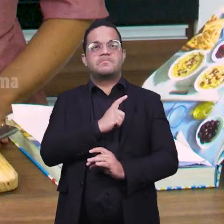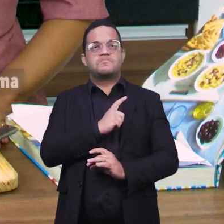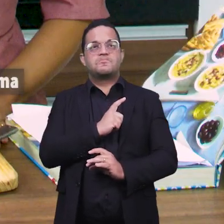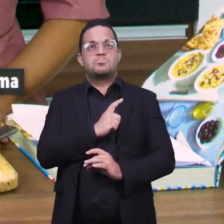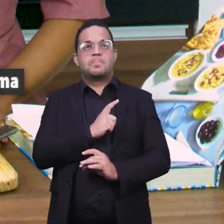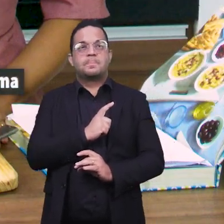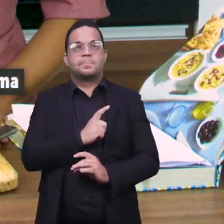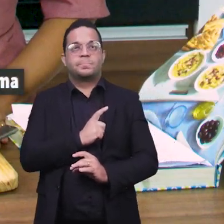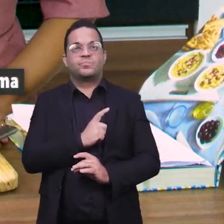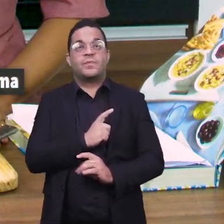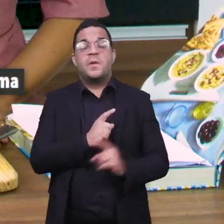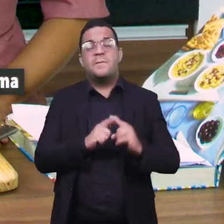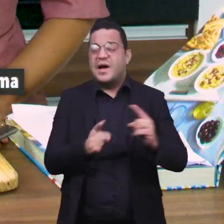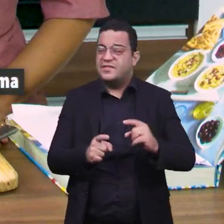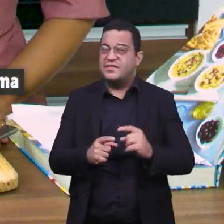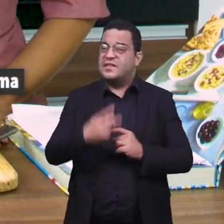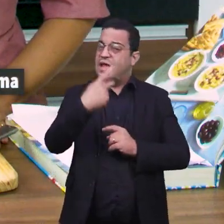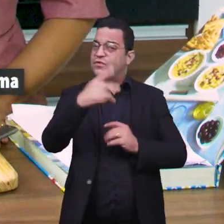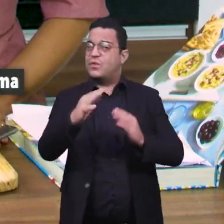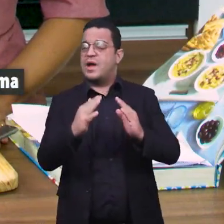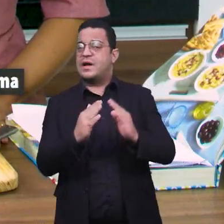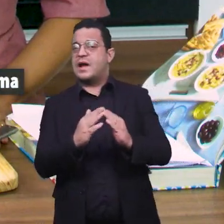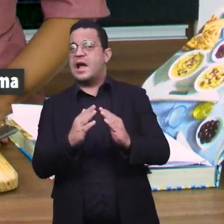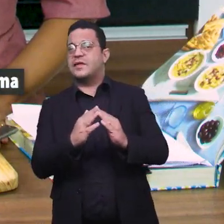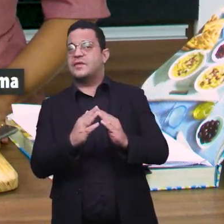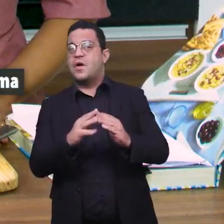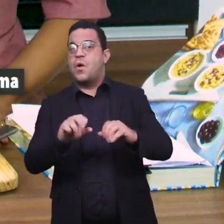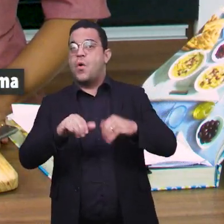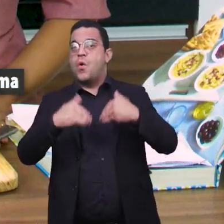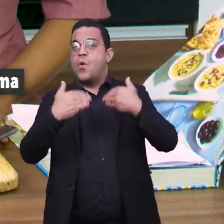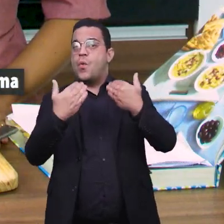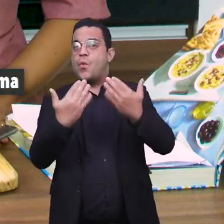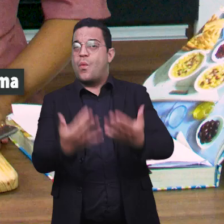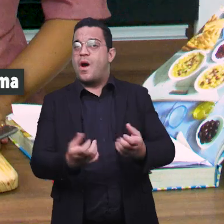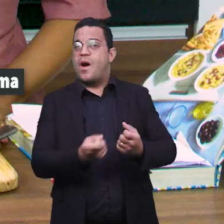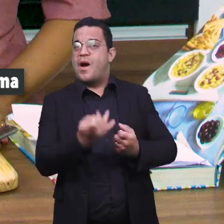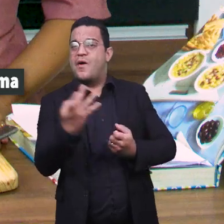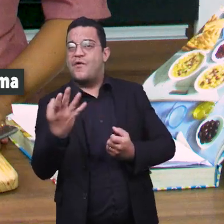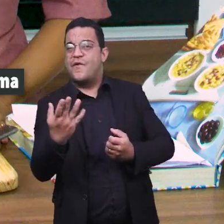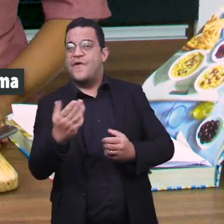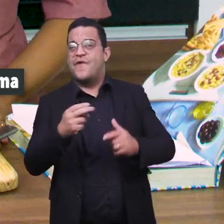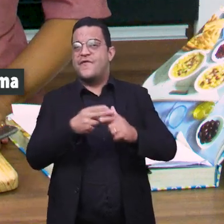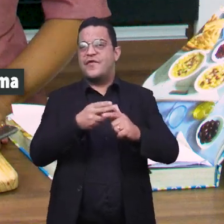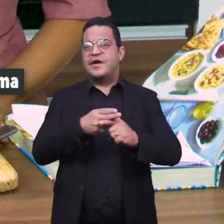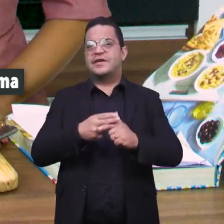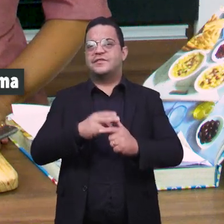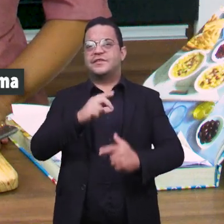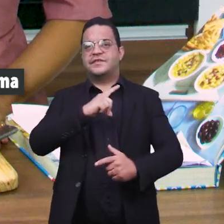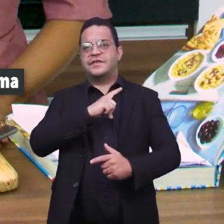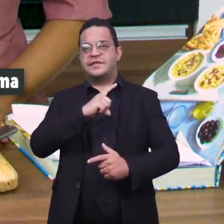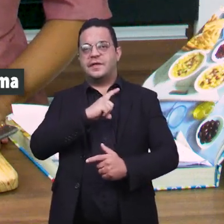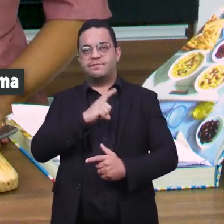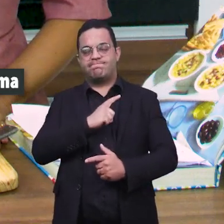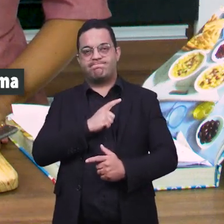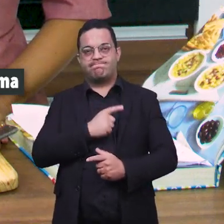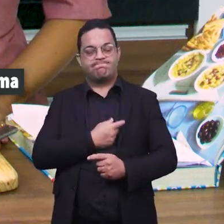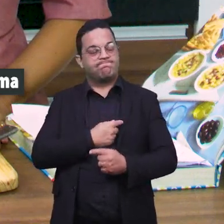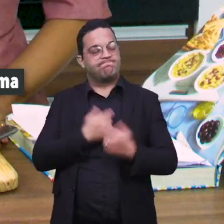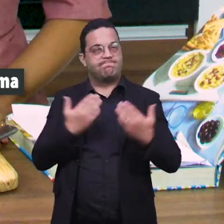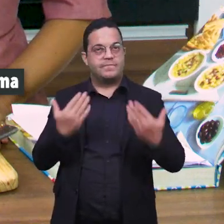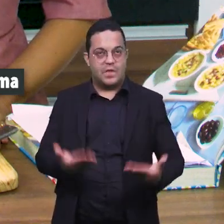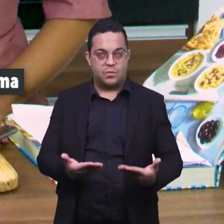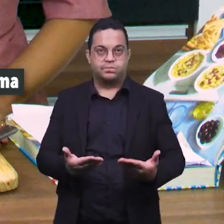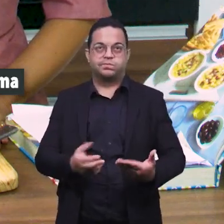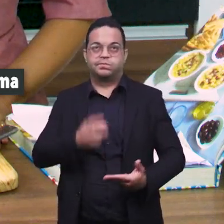de faca. Mas e dentro de casa, aí na sua cozinha? Qual faca a gente recomenda você ter? Uma faca